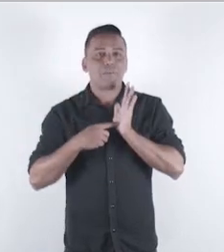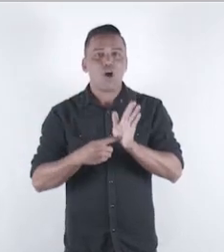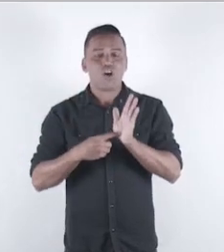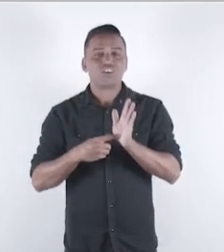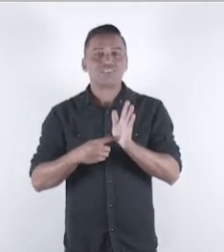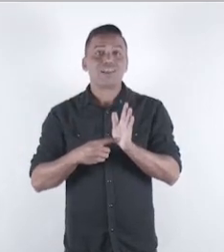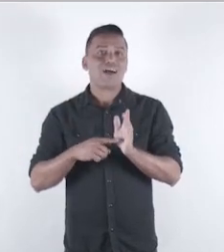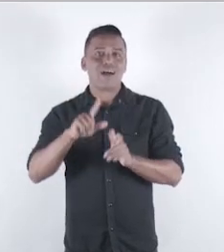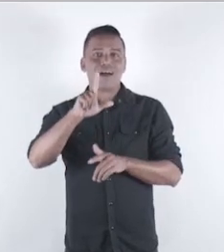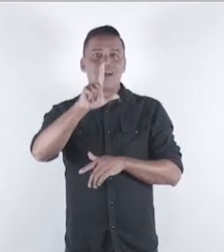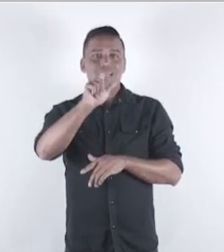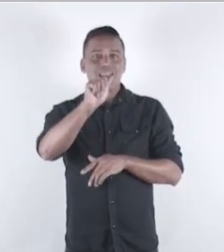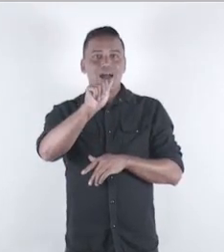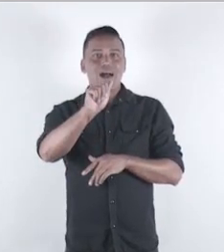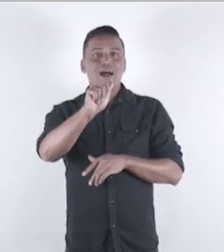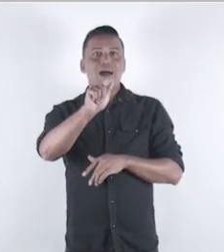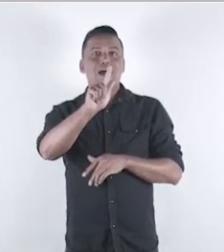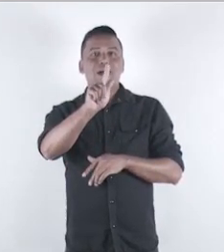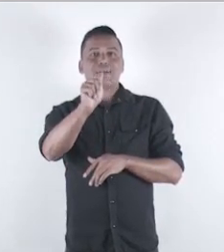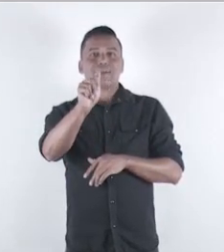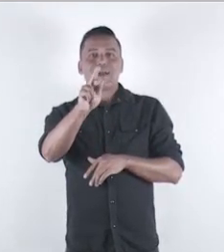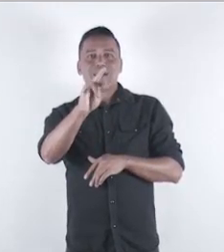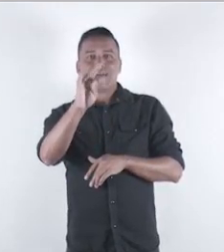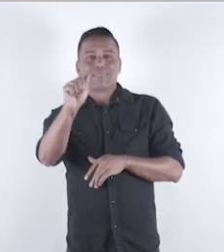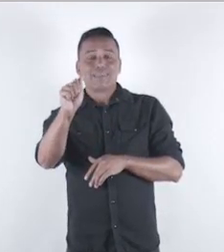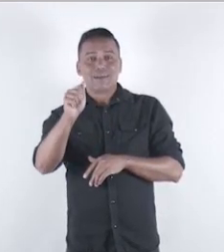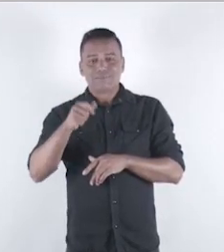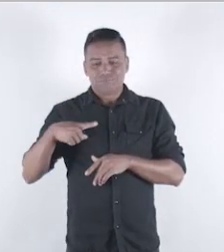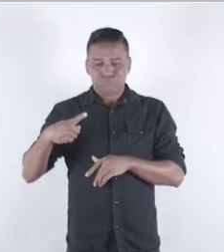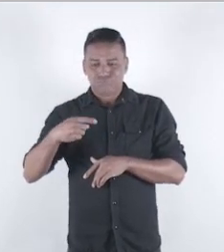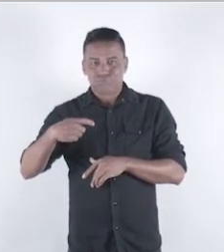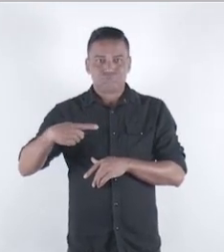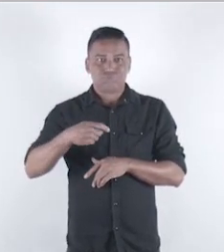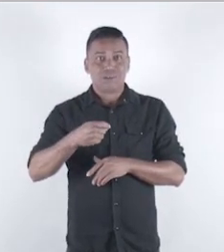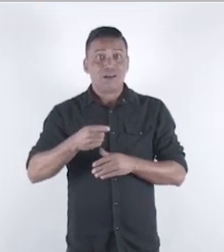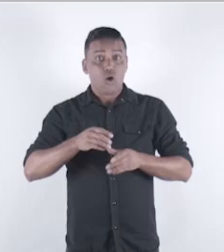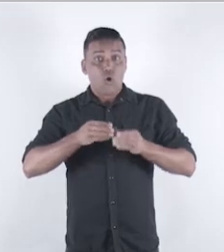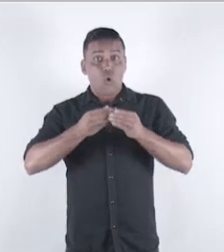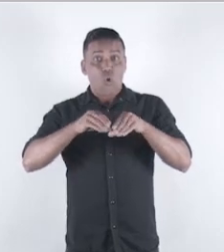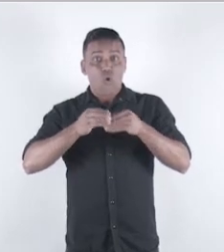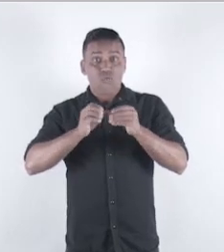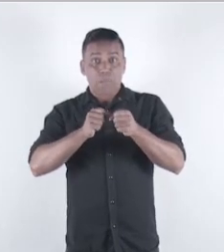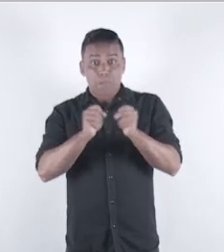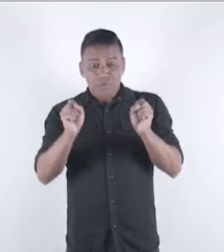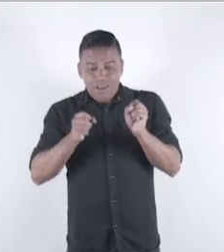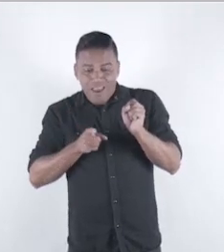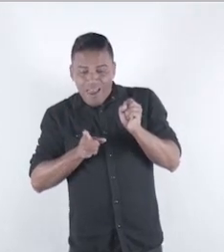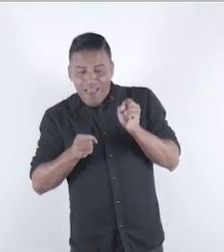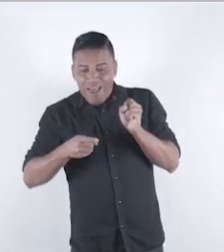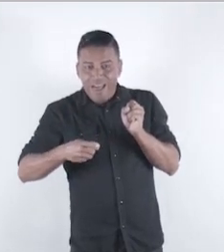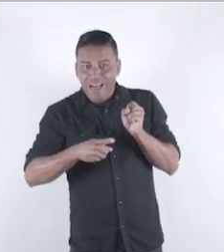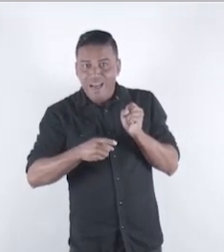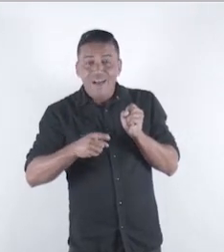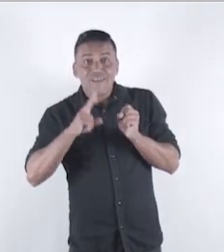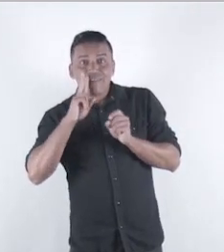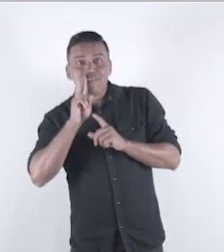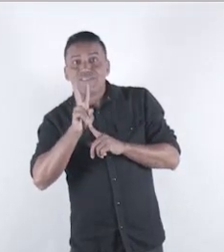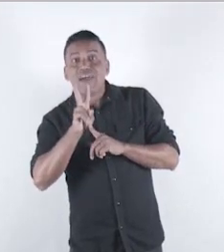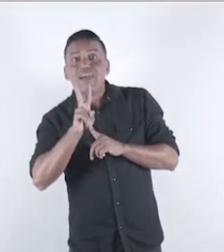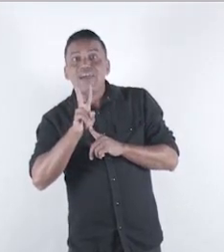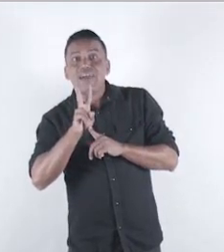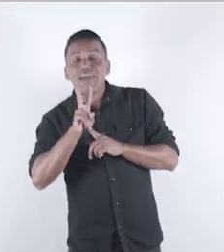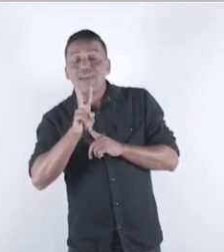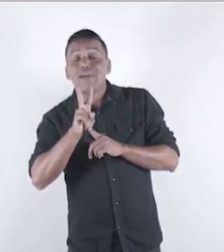uma lagarta que acabou de nascer, que acabou de sair do ovo, e a primeira coisa que ela vê quando ela sai